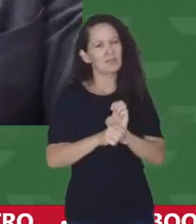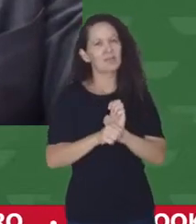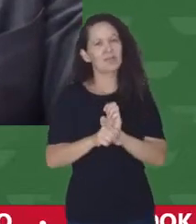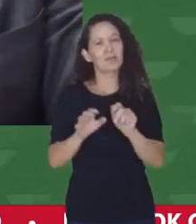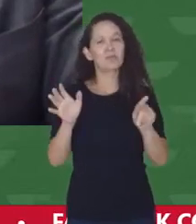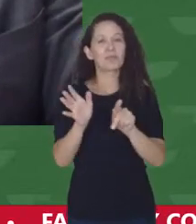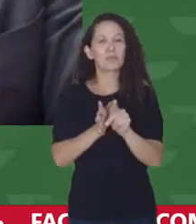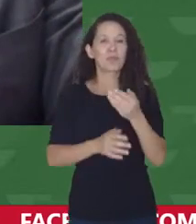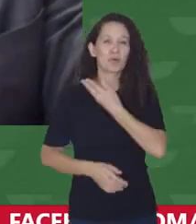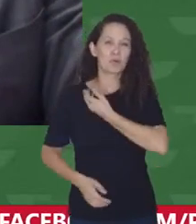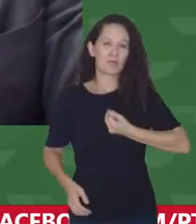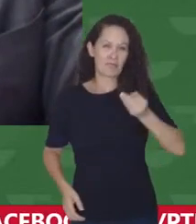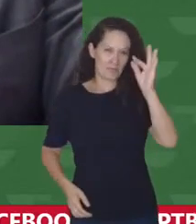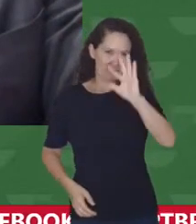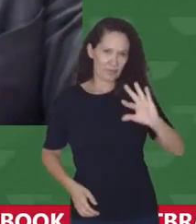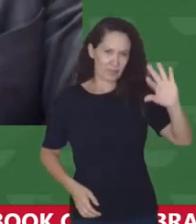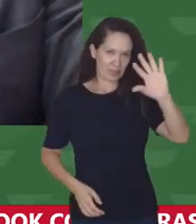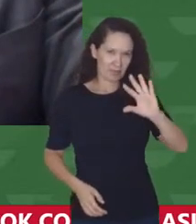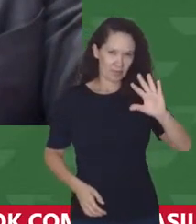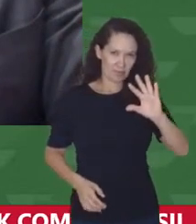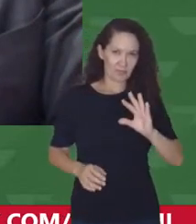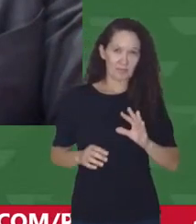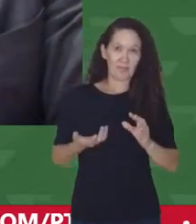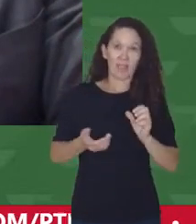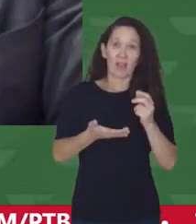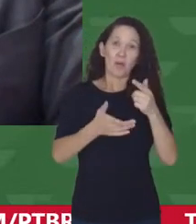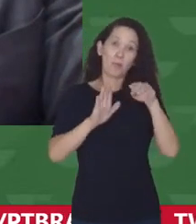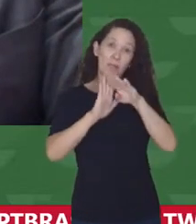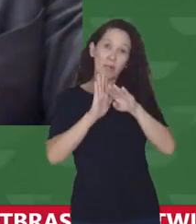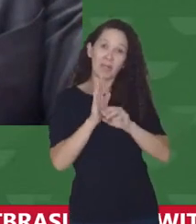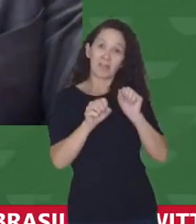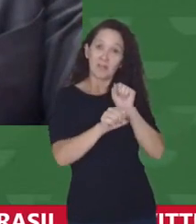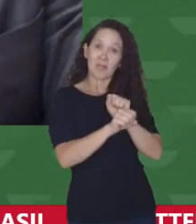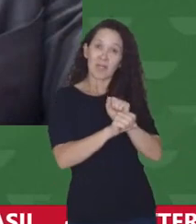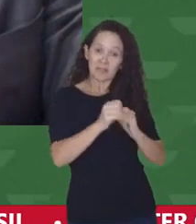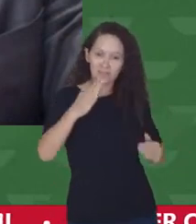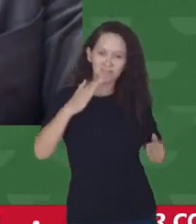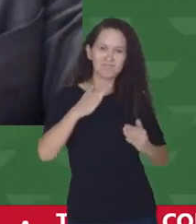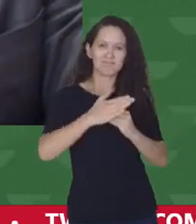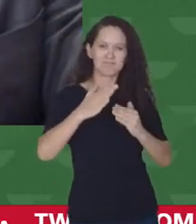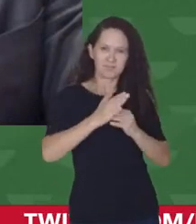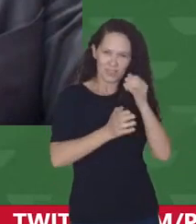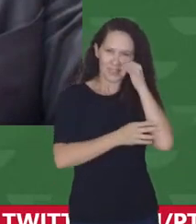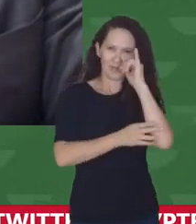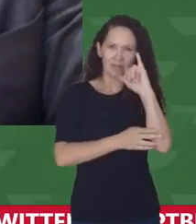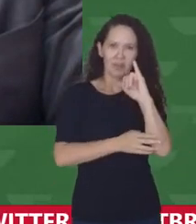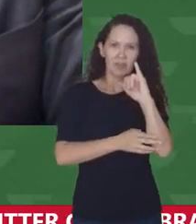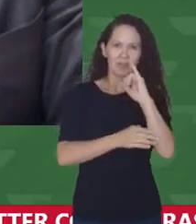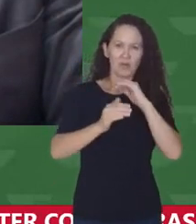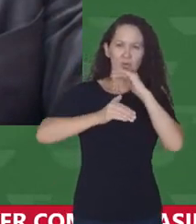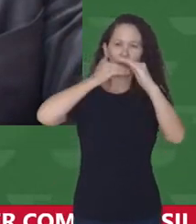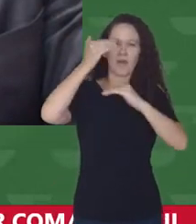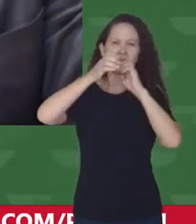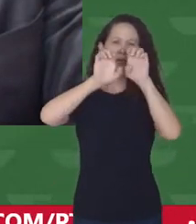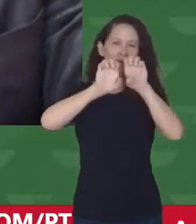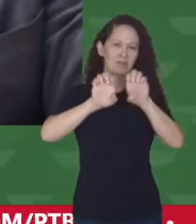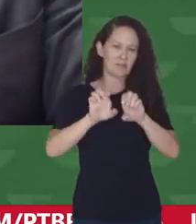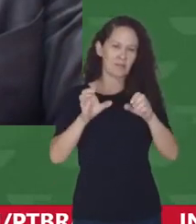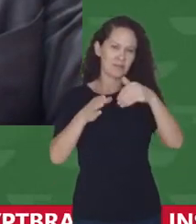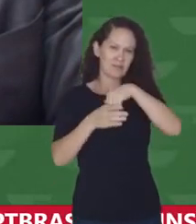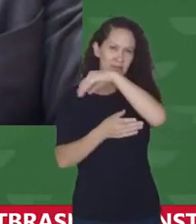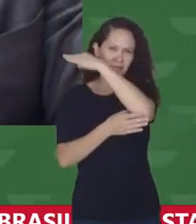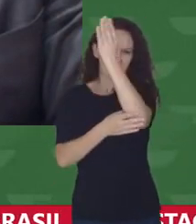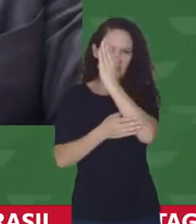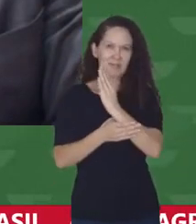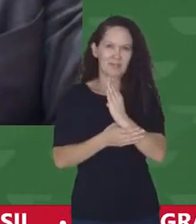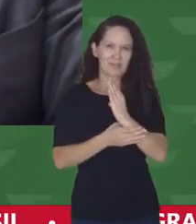governo federal, as concessões que estão travadas e que bloqueiam o avanço da infraestrutura no Brasil,